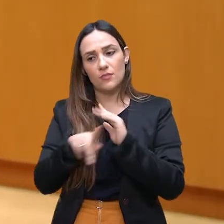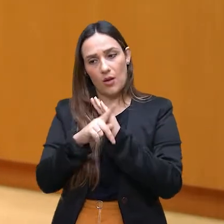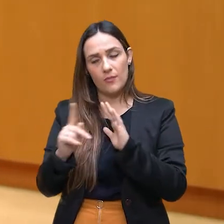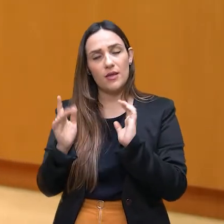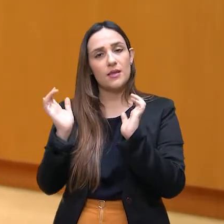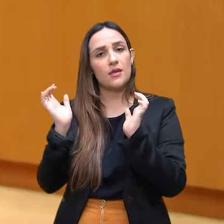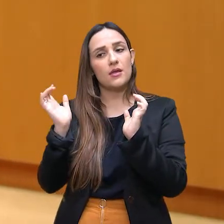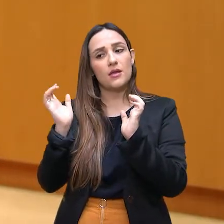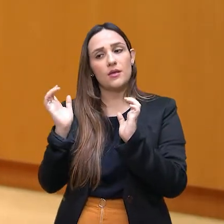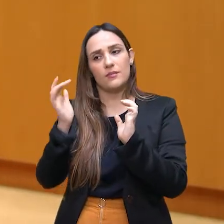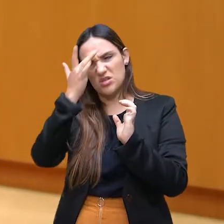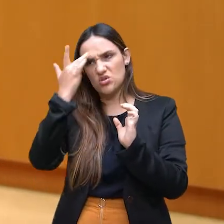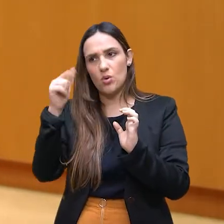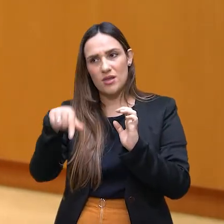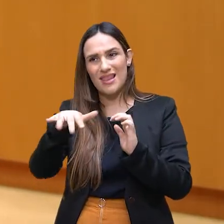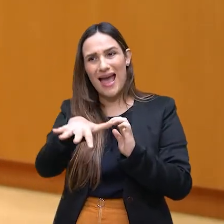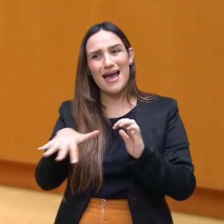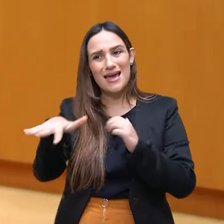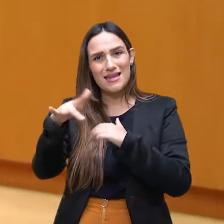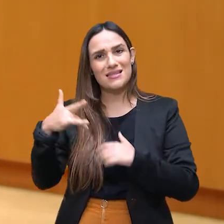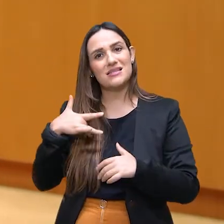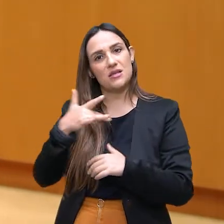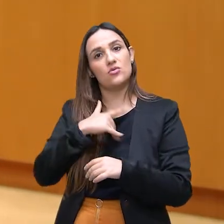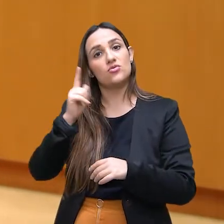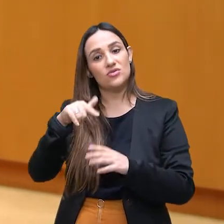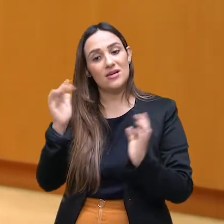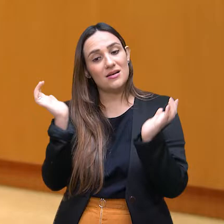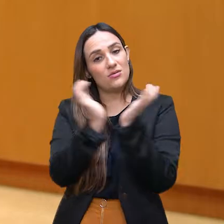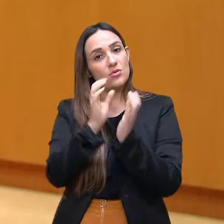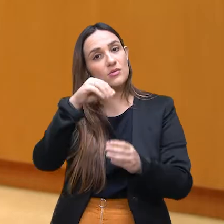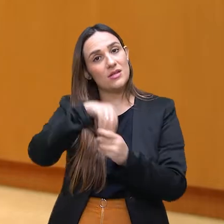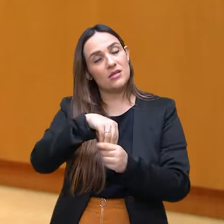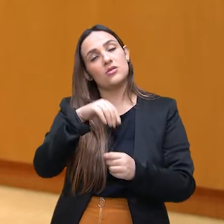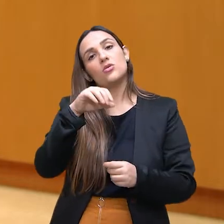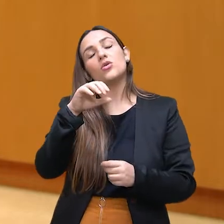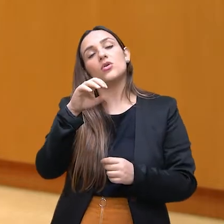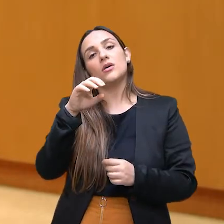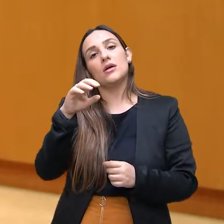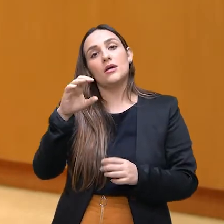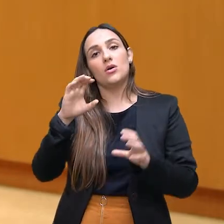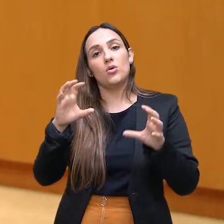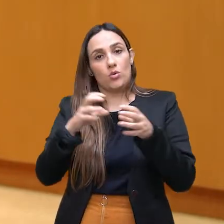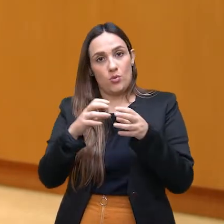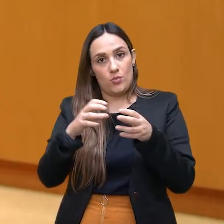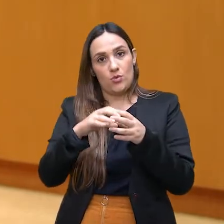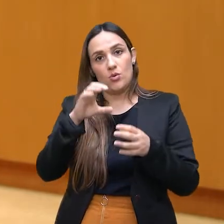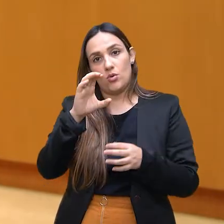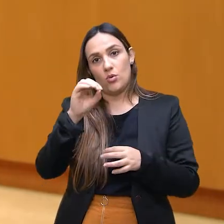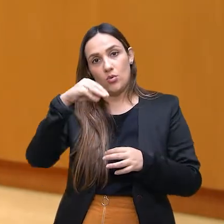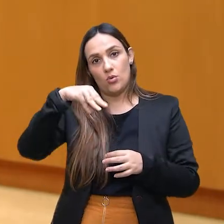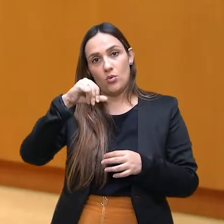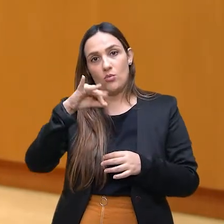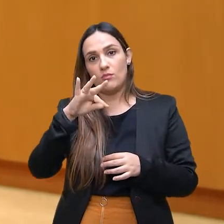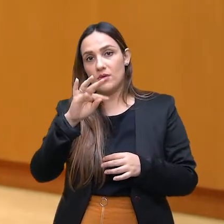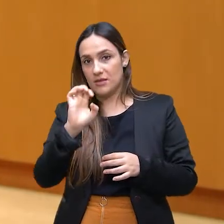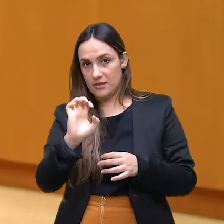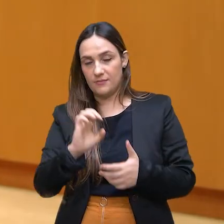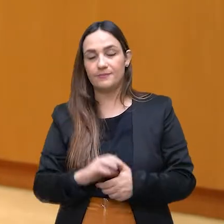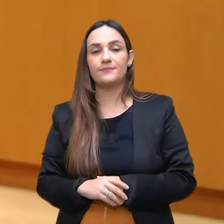esses são necessariamente componentes do comitê. No Mato Grosso do Sul, nós temos